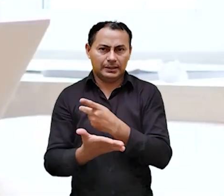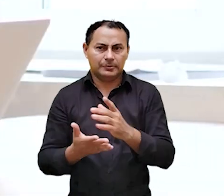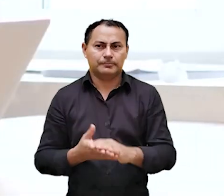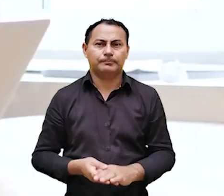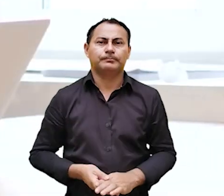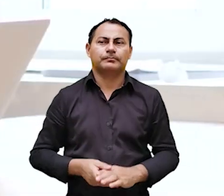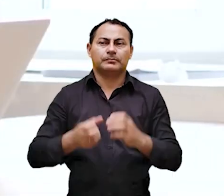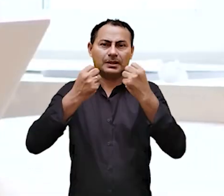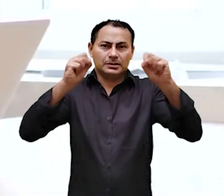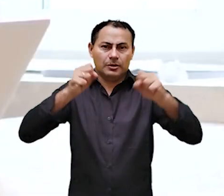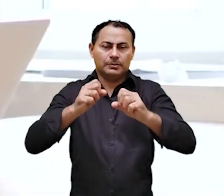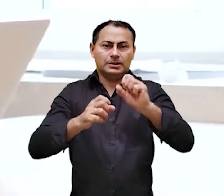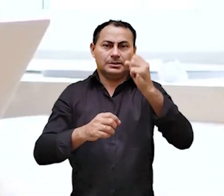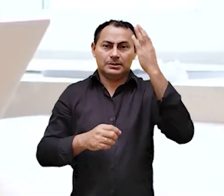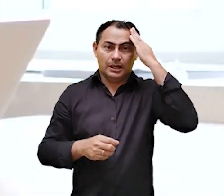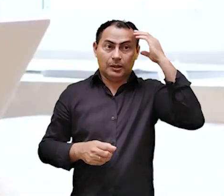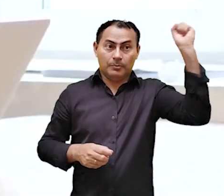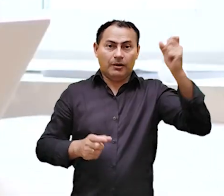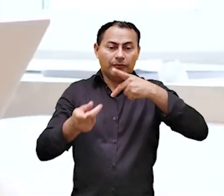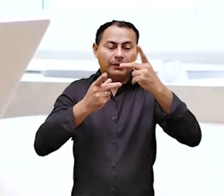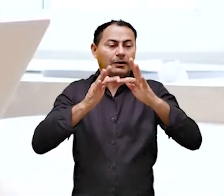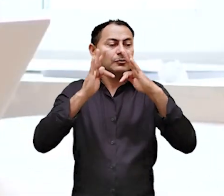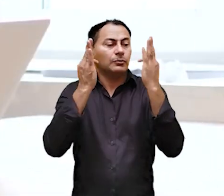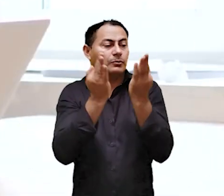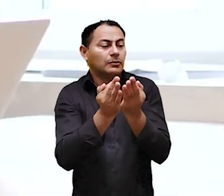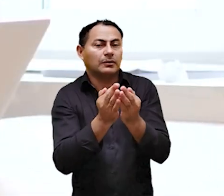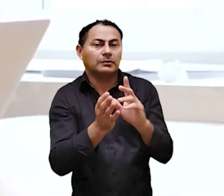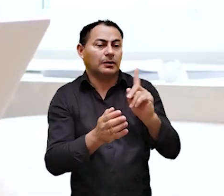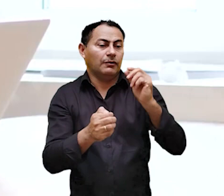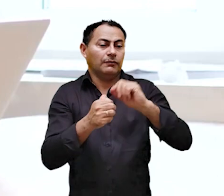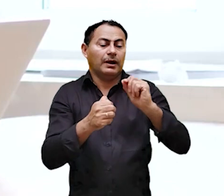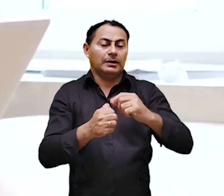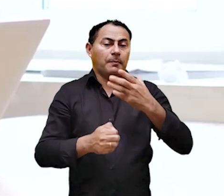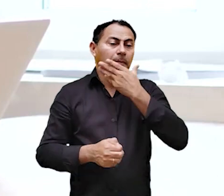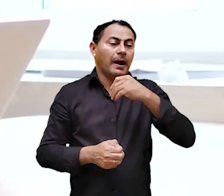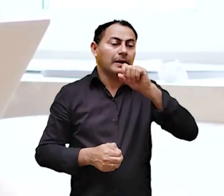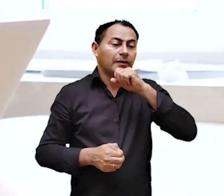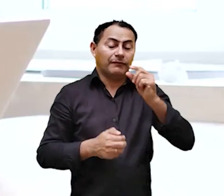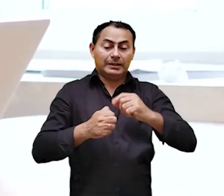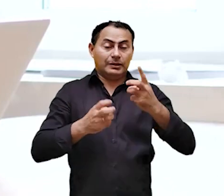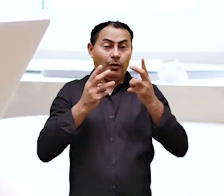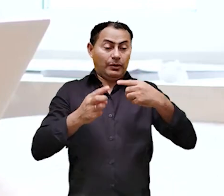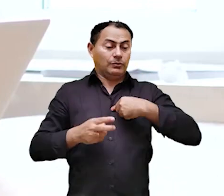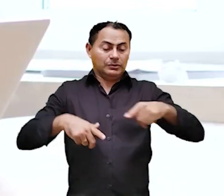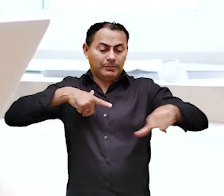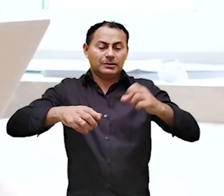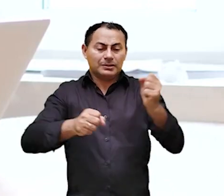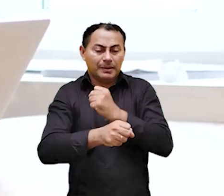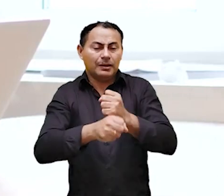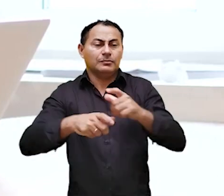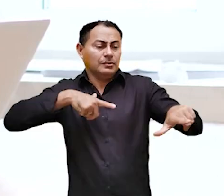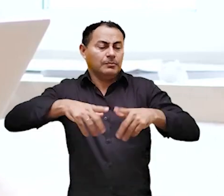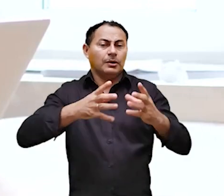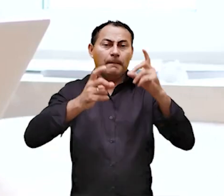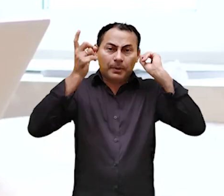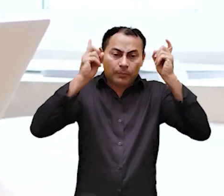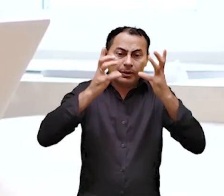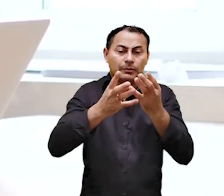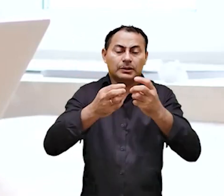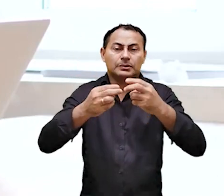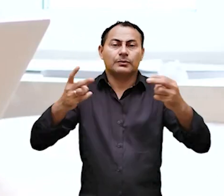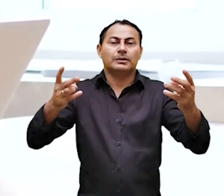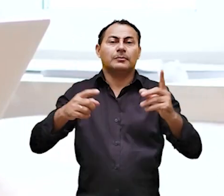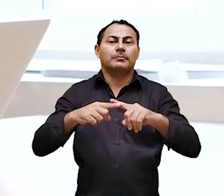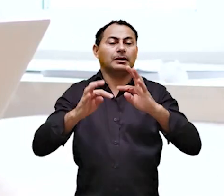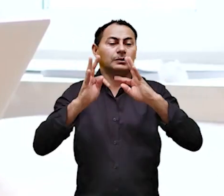coisas erradas. Nesse salmo Salomão parece dizer aos pais, não façam o que eu fiz, eu trabalhei muito, construí muito,